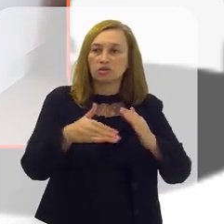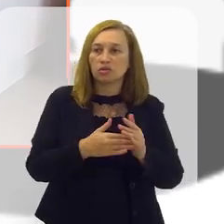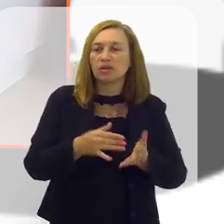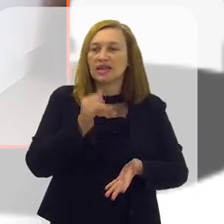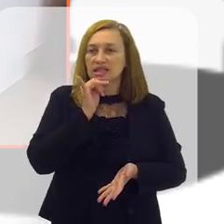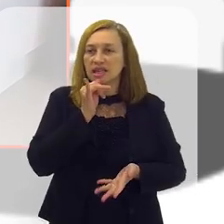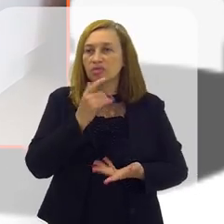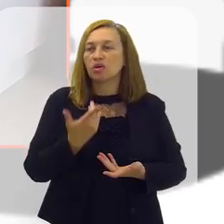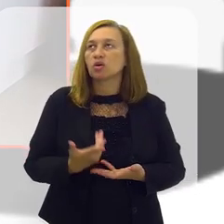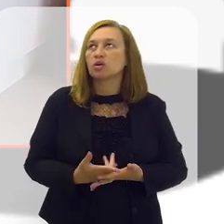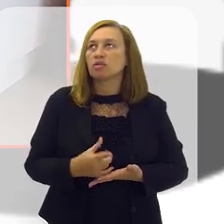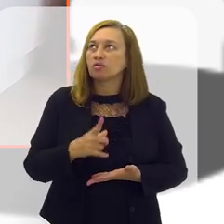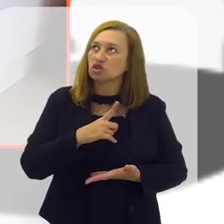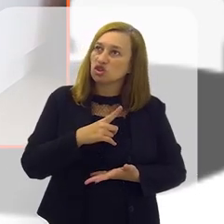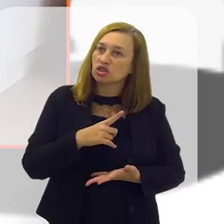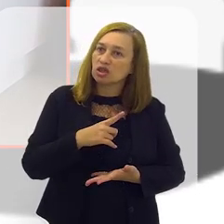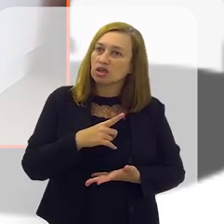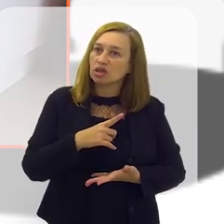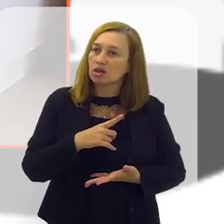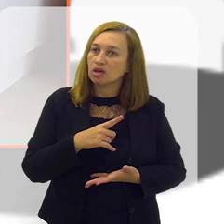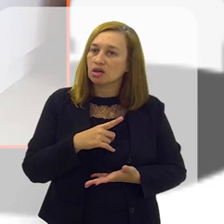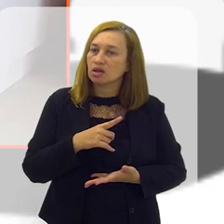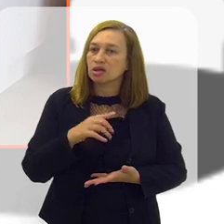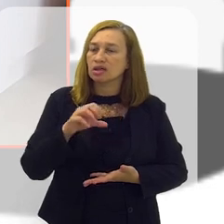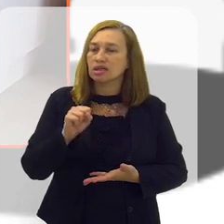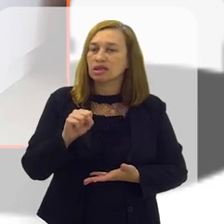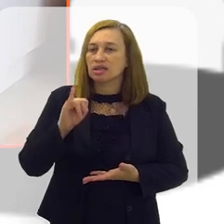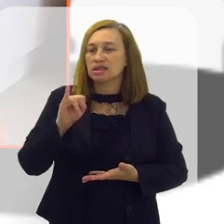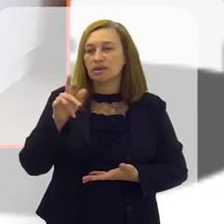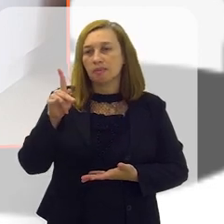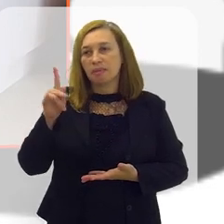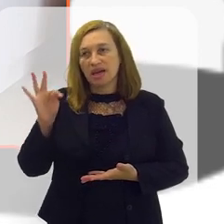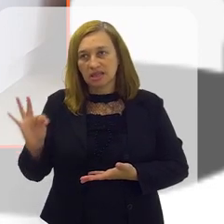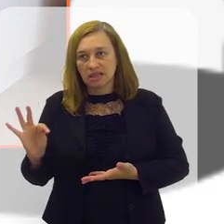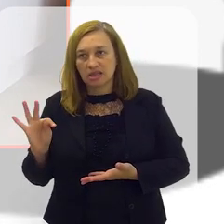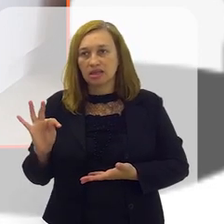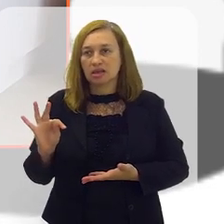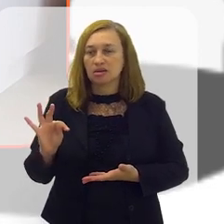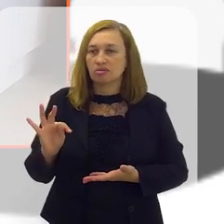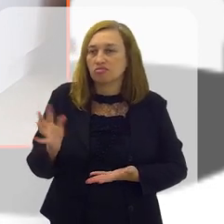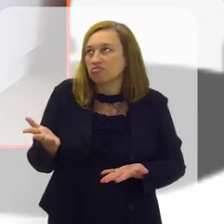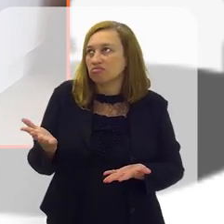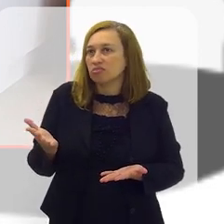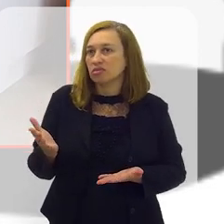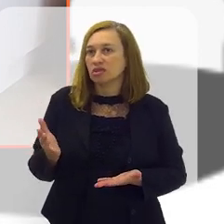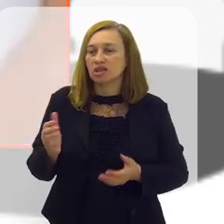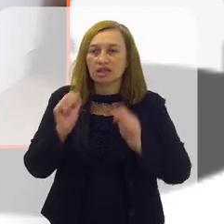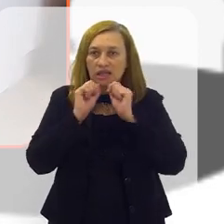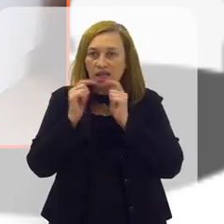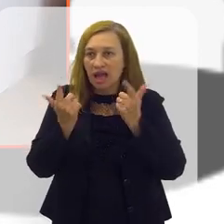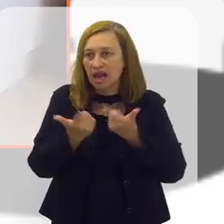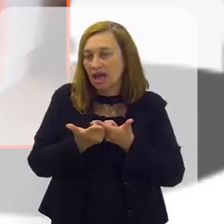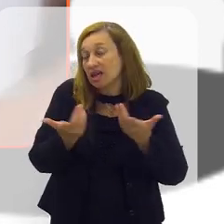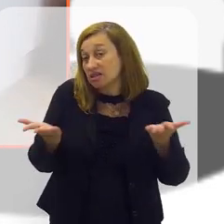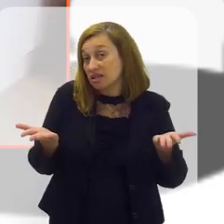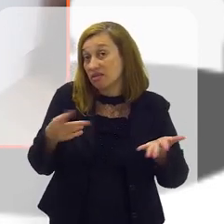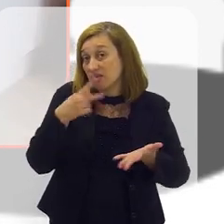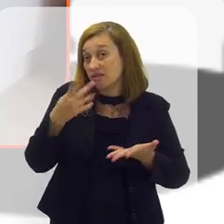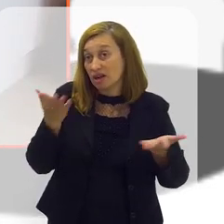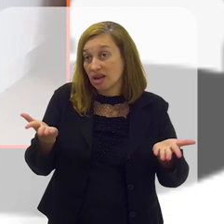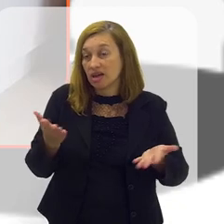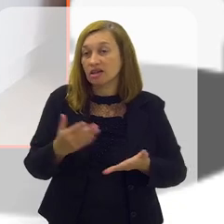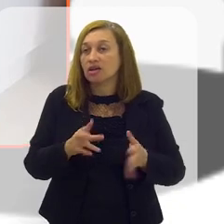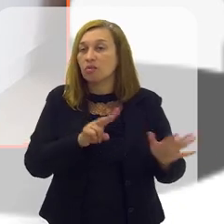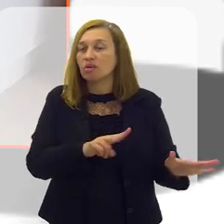público. Então, por exemplo, nós vamos ter uma CIPAT sei lá, na Alerj, vamos